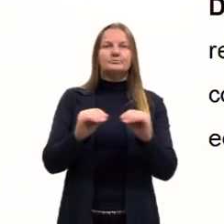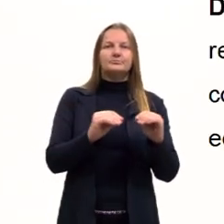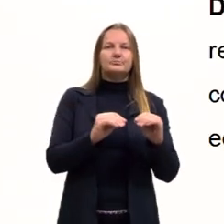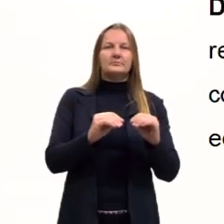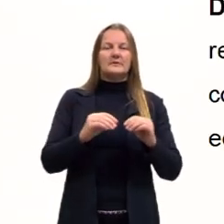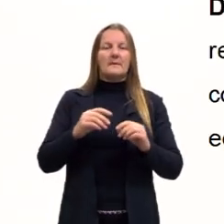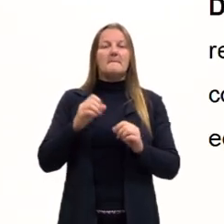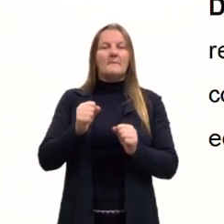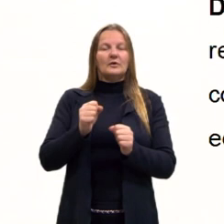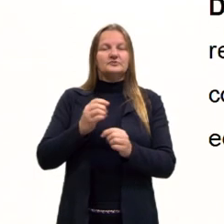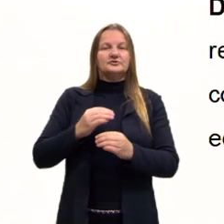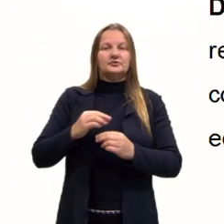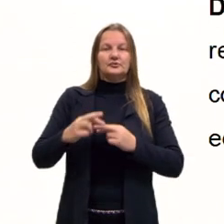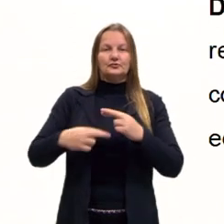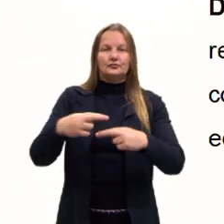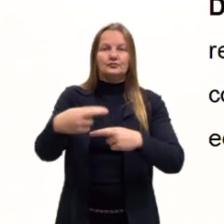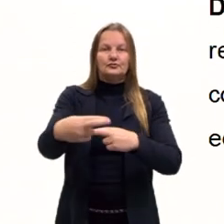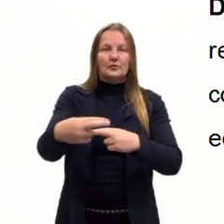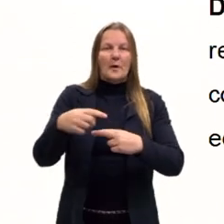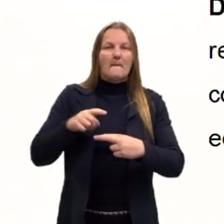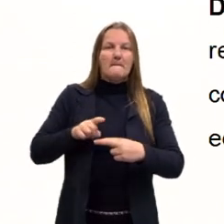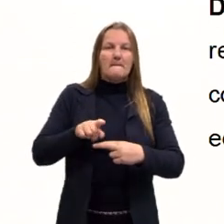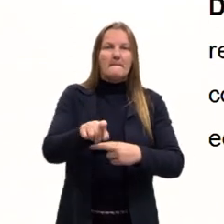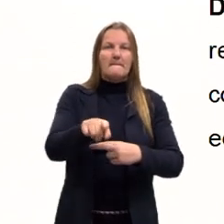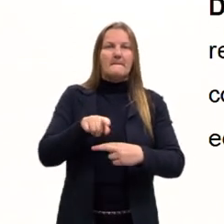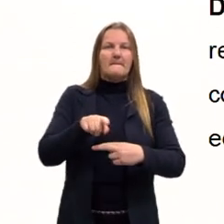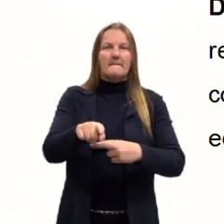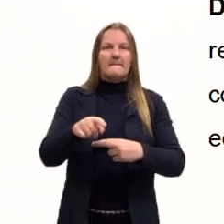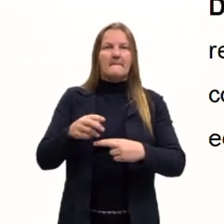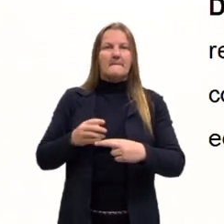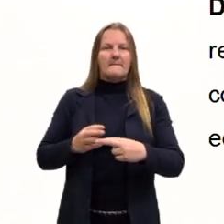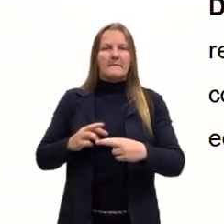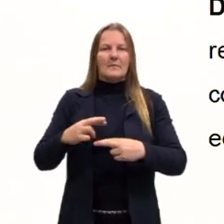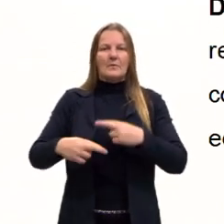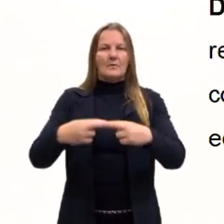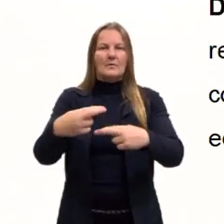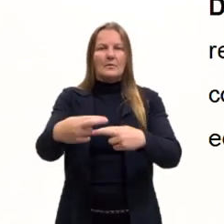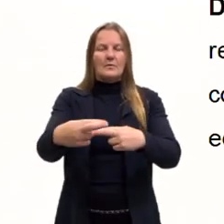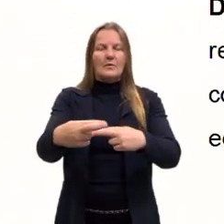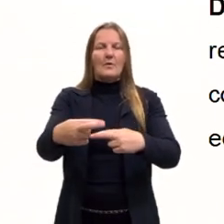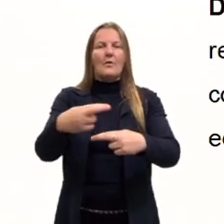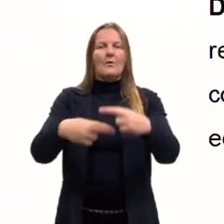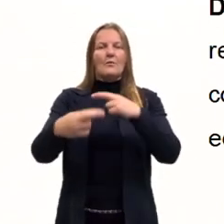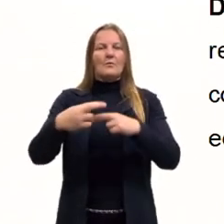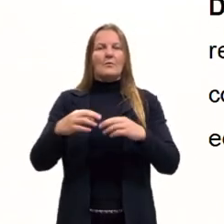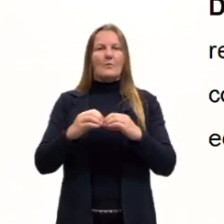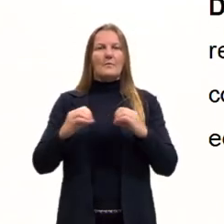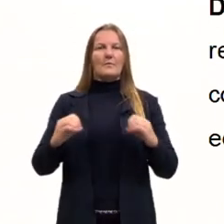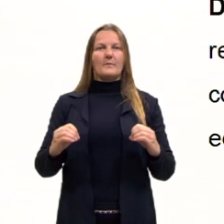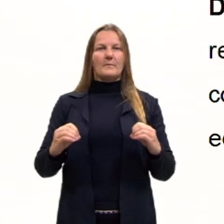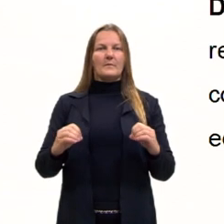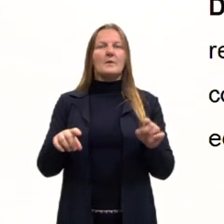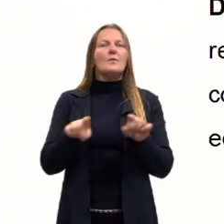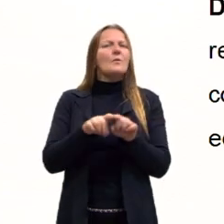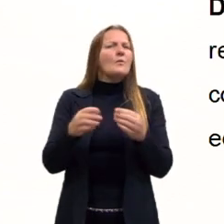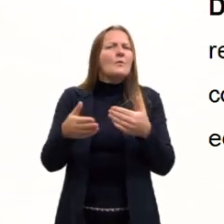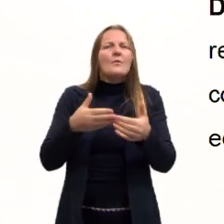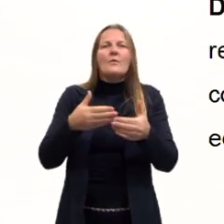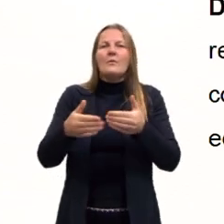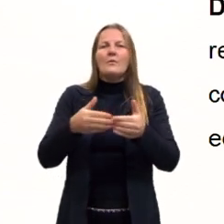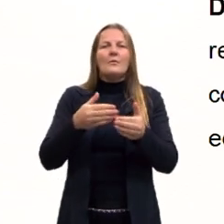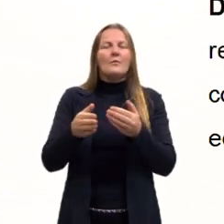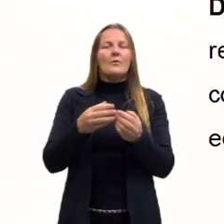direta quanto da inversa tá esse deslocamento é todo toda e qualquer